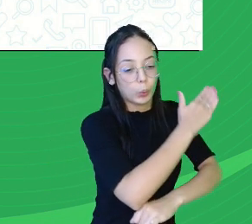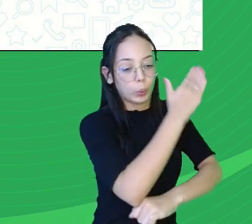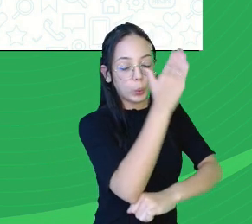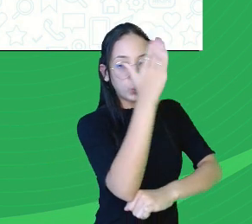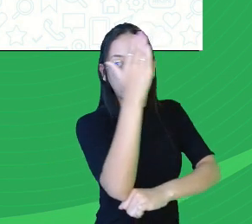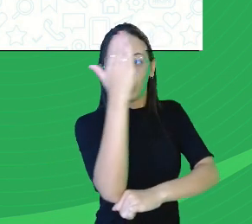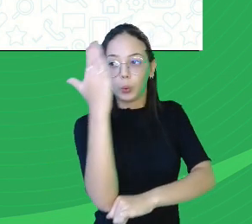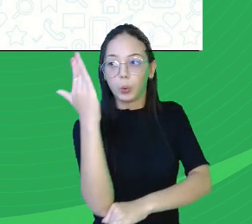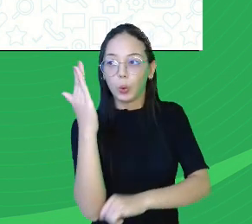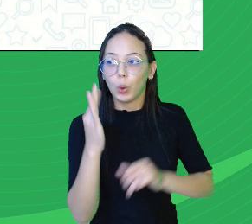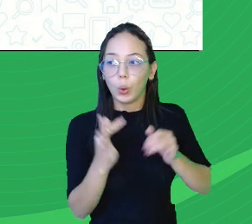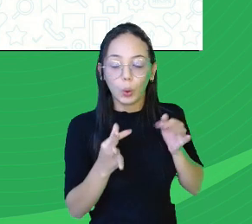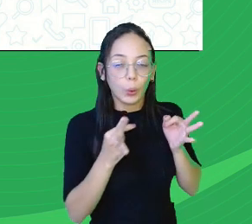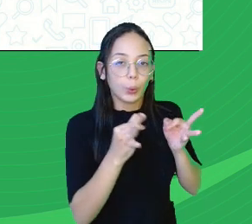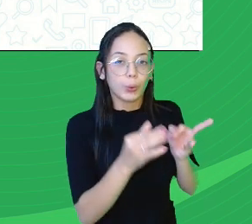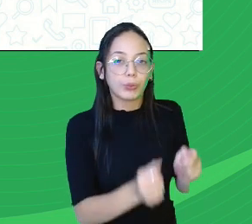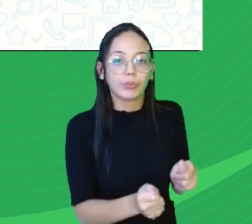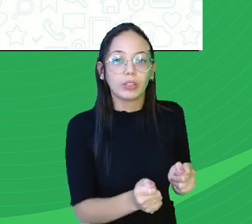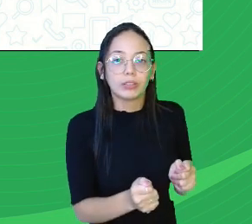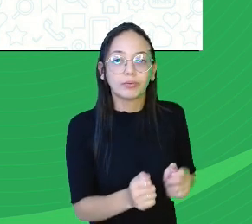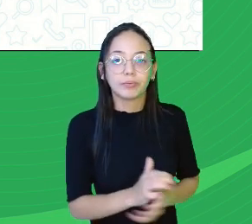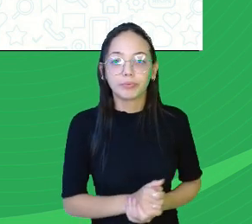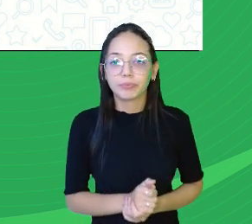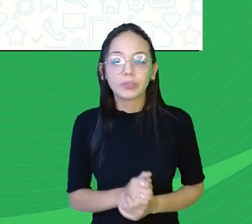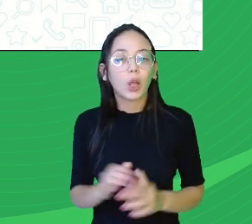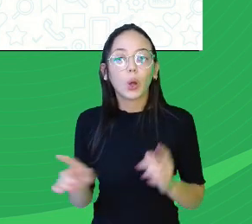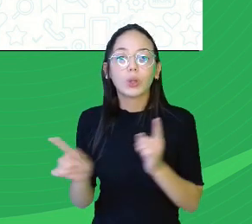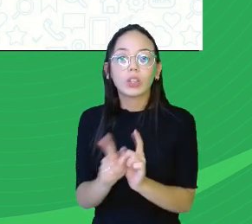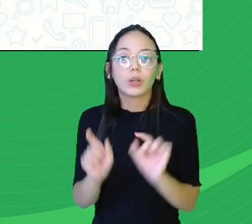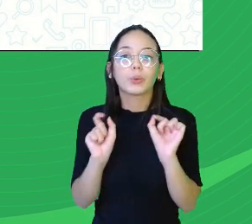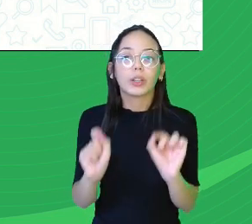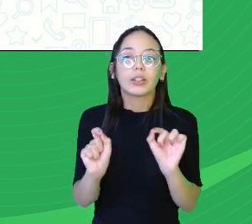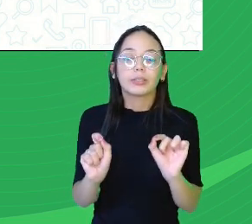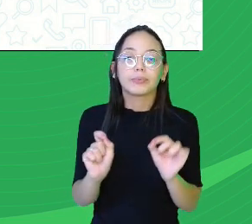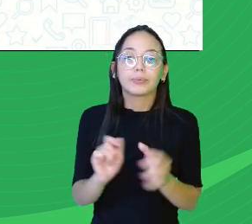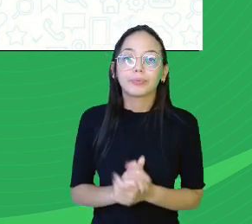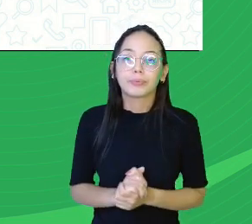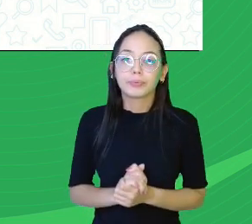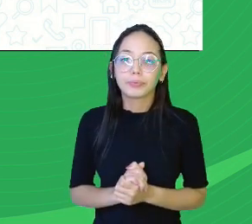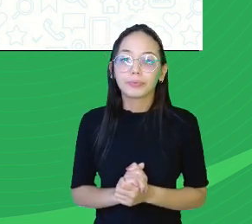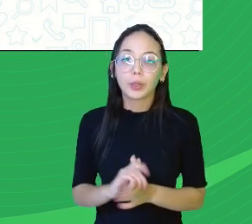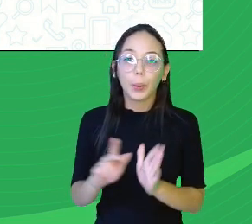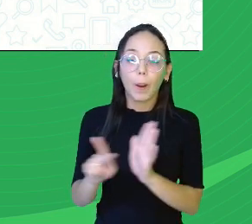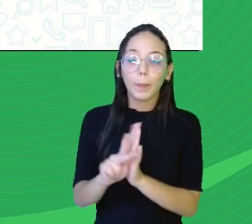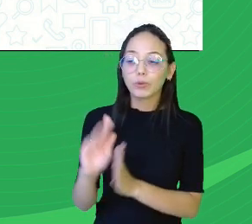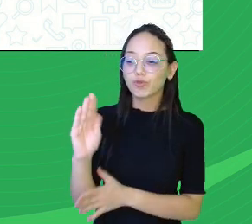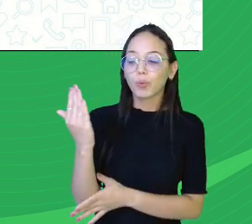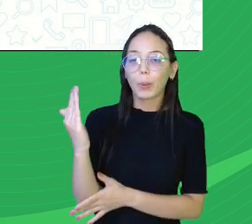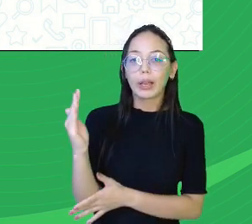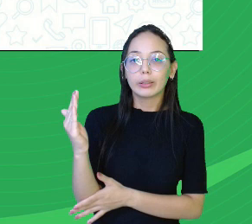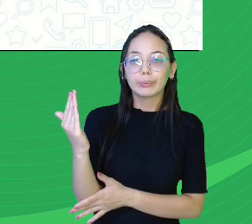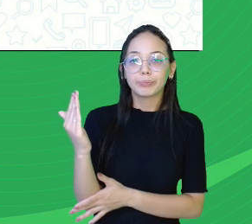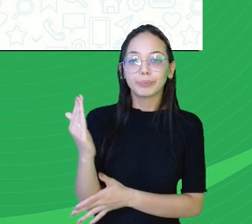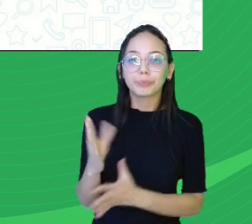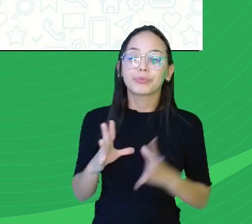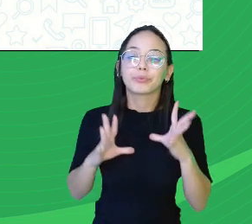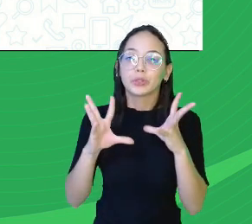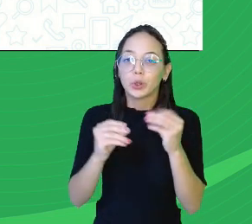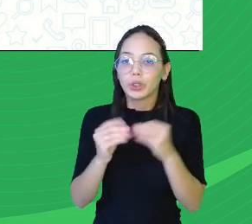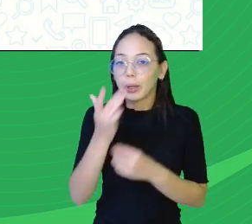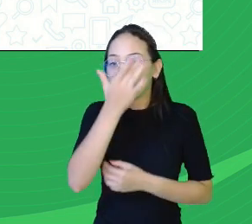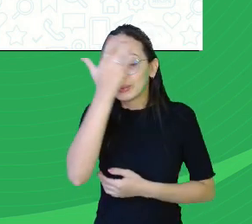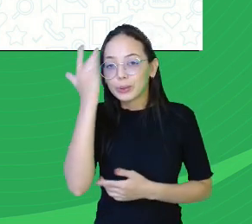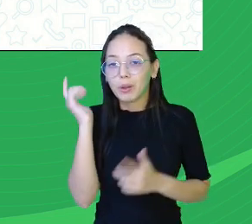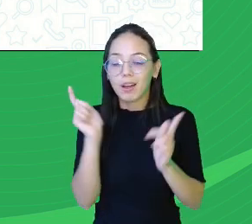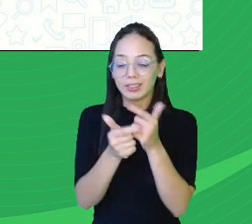fim do porão, o que foi que eles encontraram? Um espelho. Todos riram